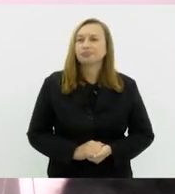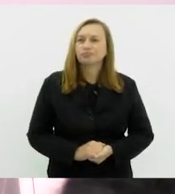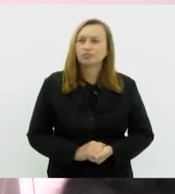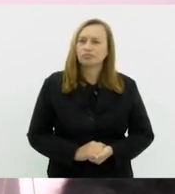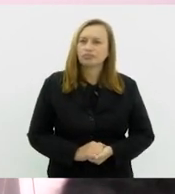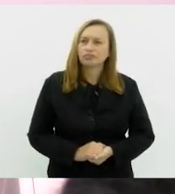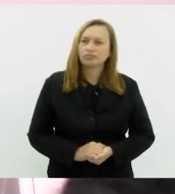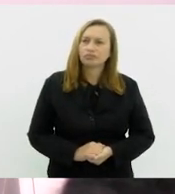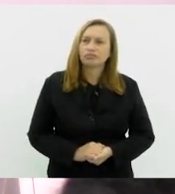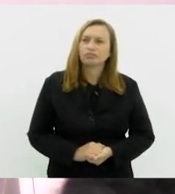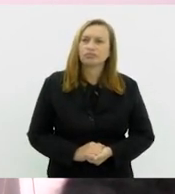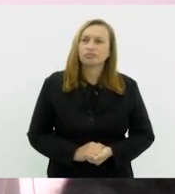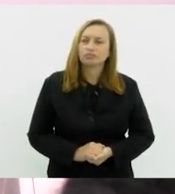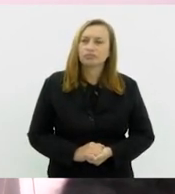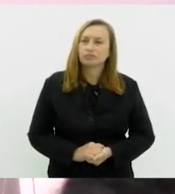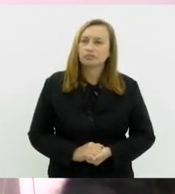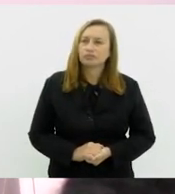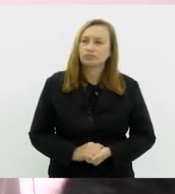uma